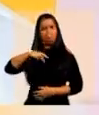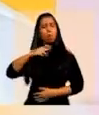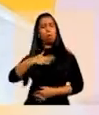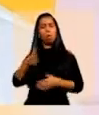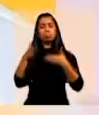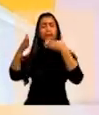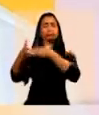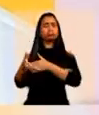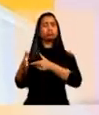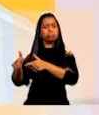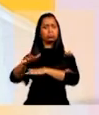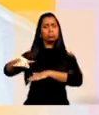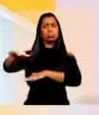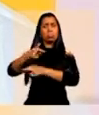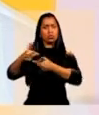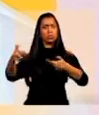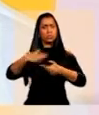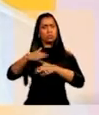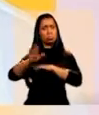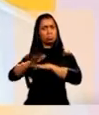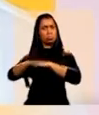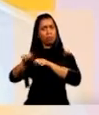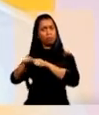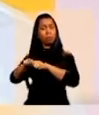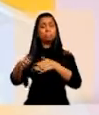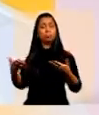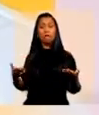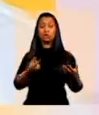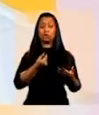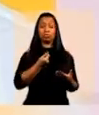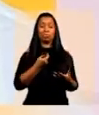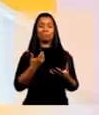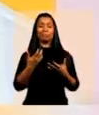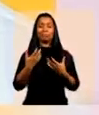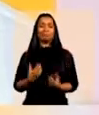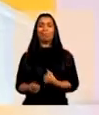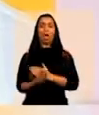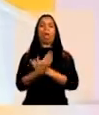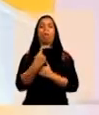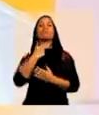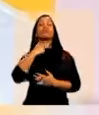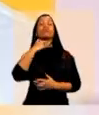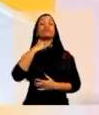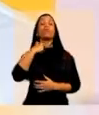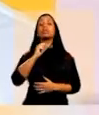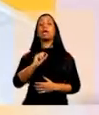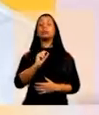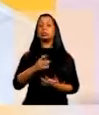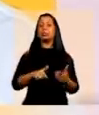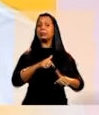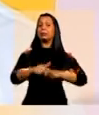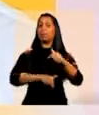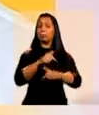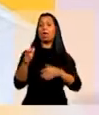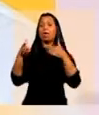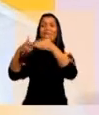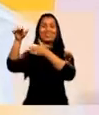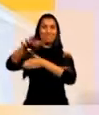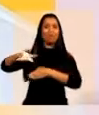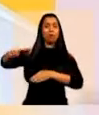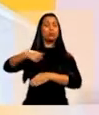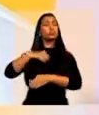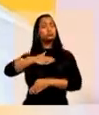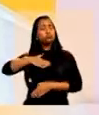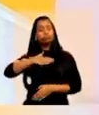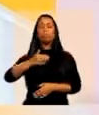negócio, dedicar aos meus projetos. Então, o dinheiro não influenciou nessa decisão. A vontade de querer trabalhar naquilo que